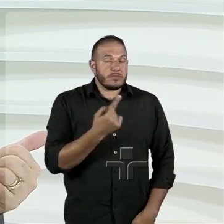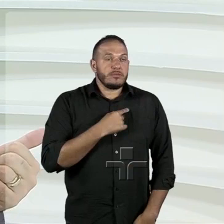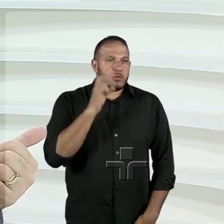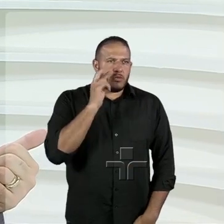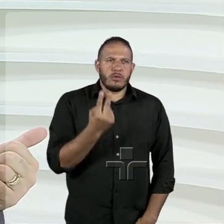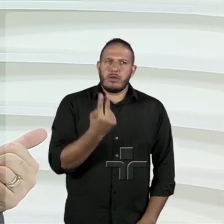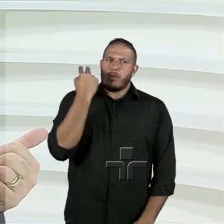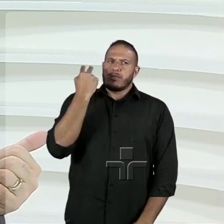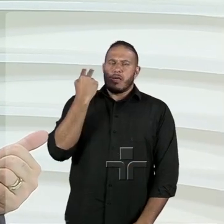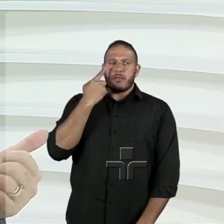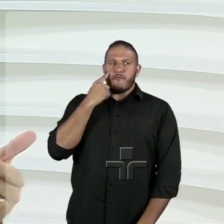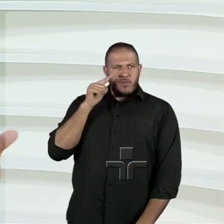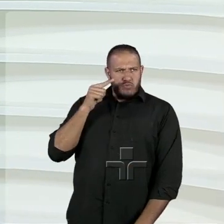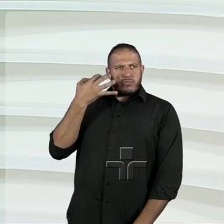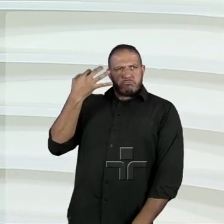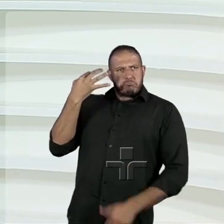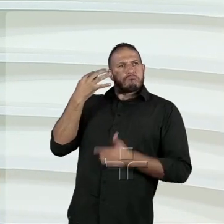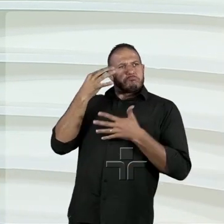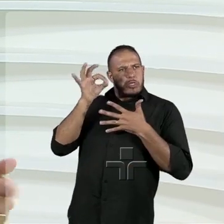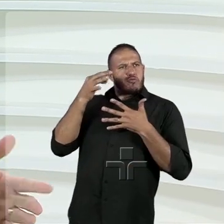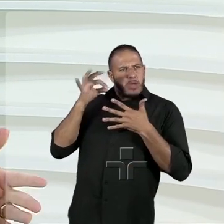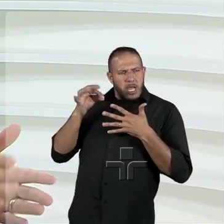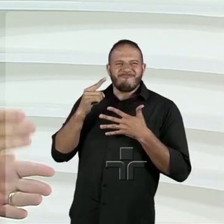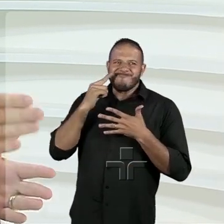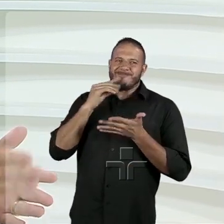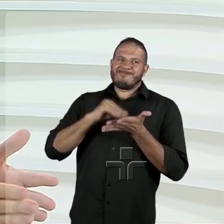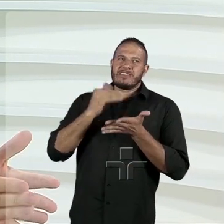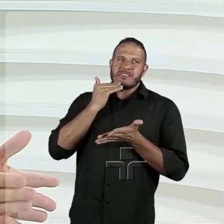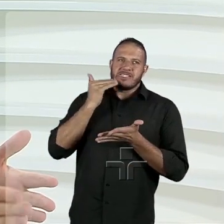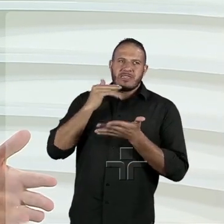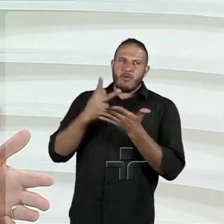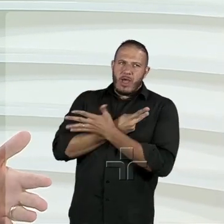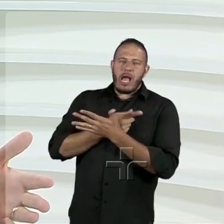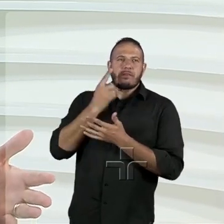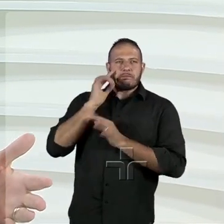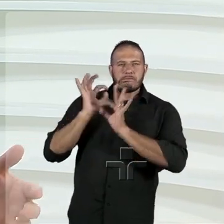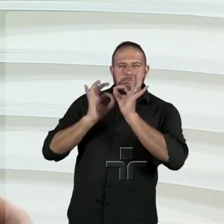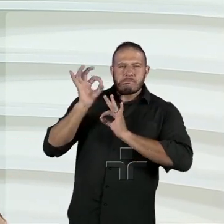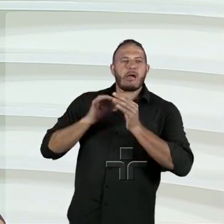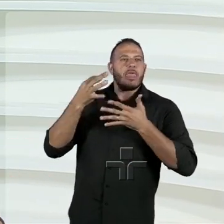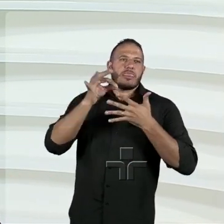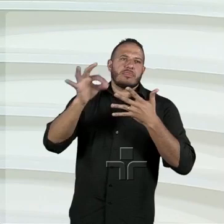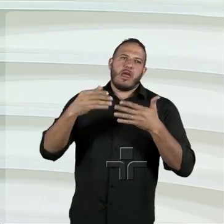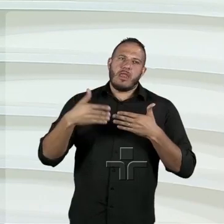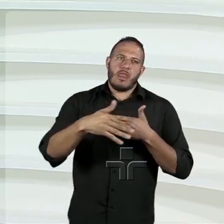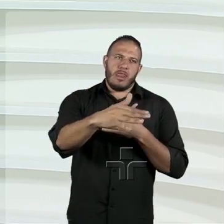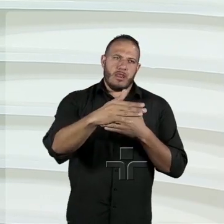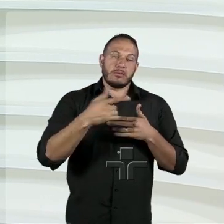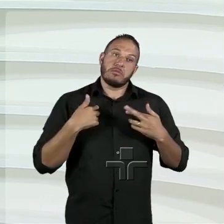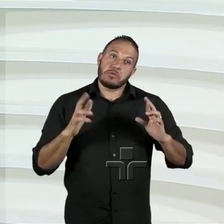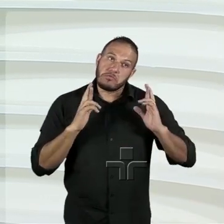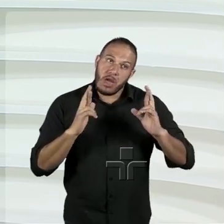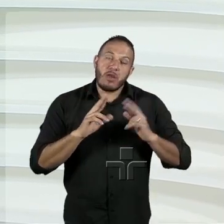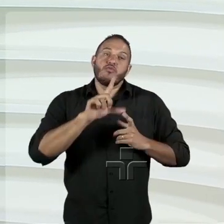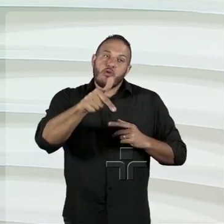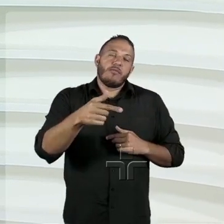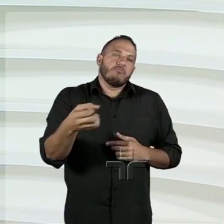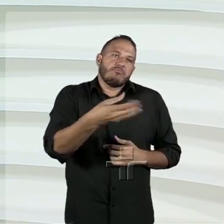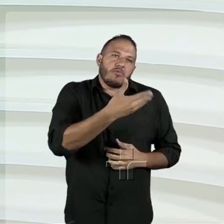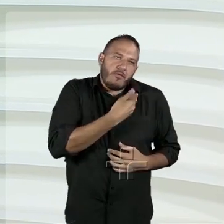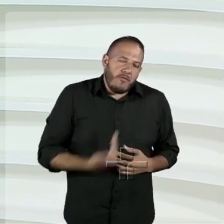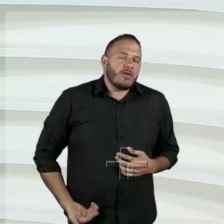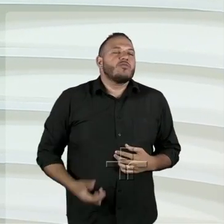trás, vendo o que deu certo, vendo o que deu errado, para tentar acertar daqui para frente. Eu espero que quando vier um próximo governo, um